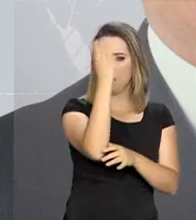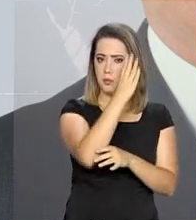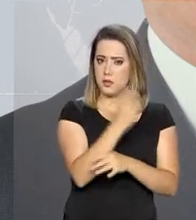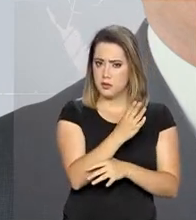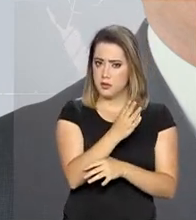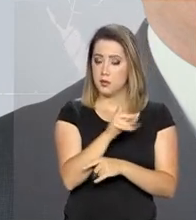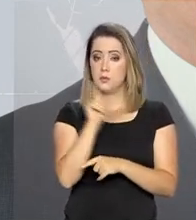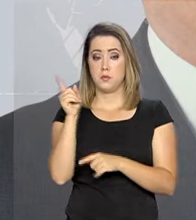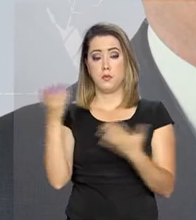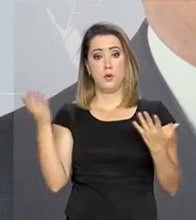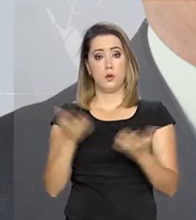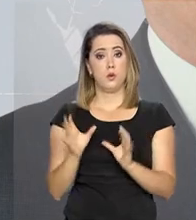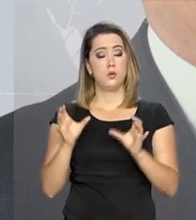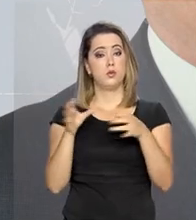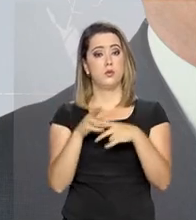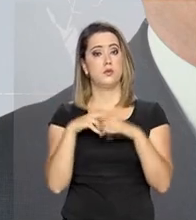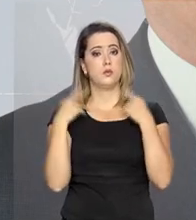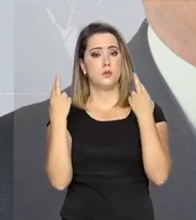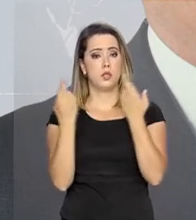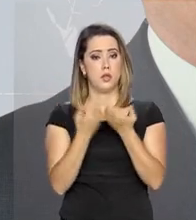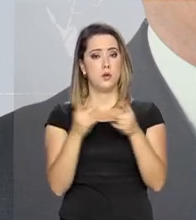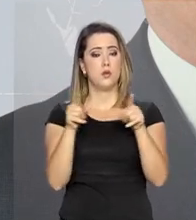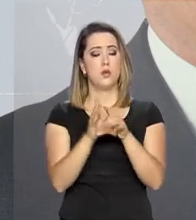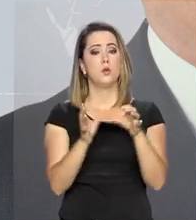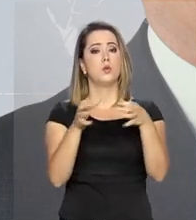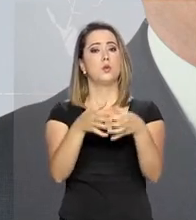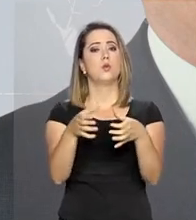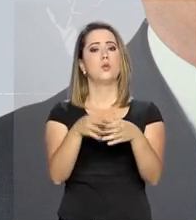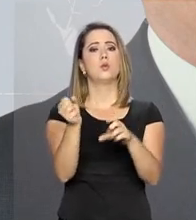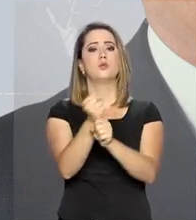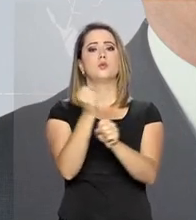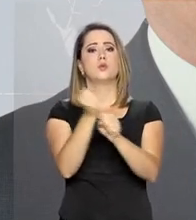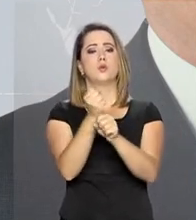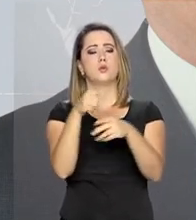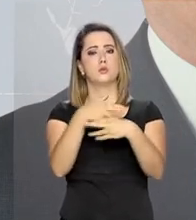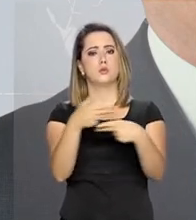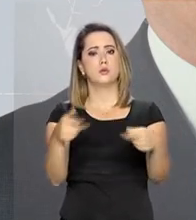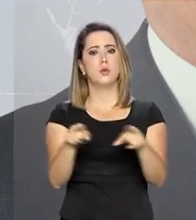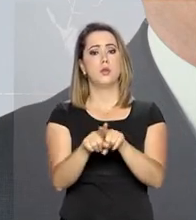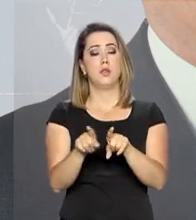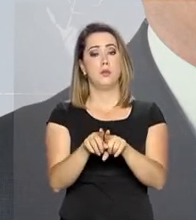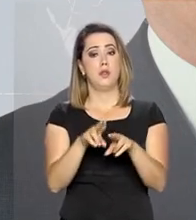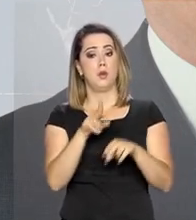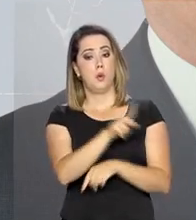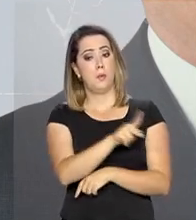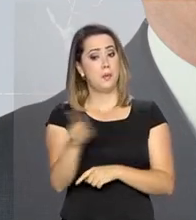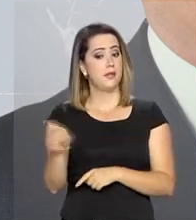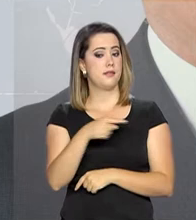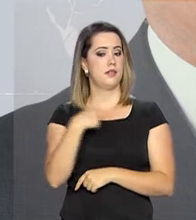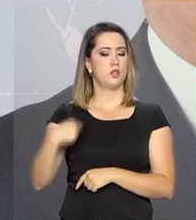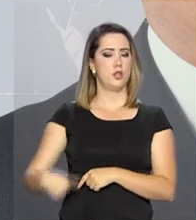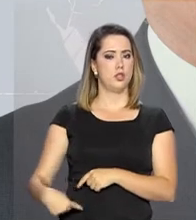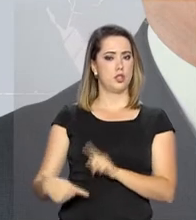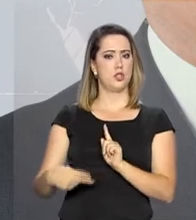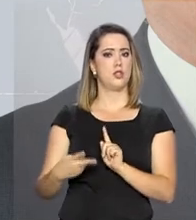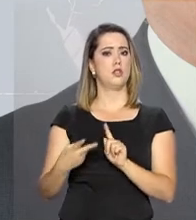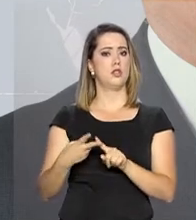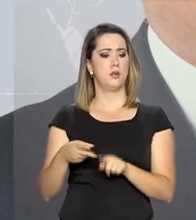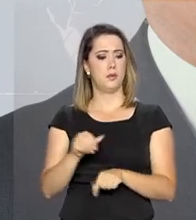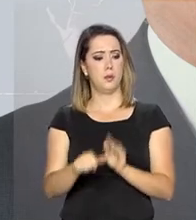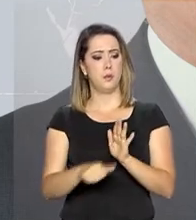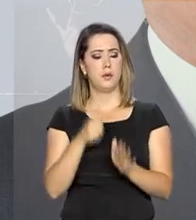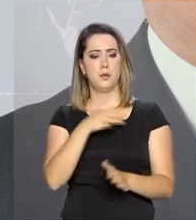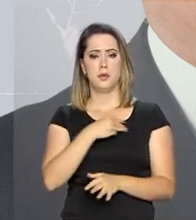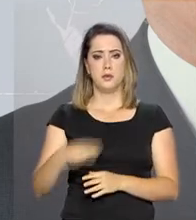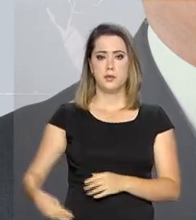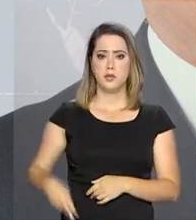do conselho consultivo que o presidente o primeiro isso e agora presidente xi jinping que verificou